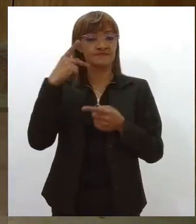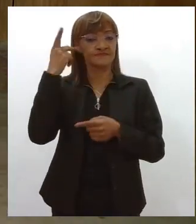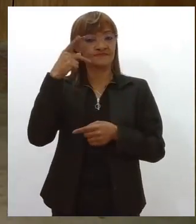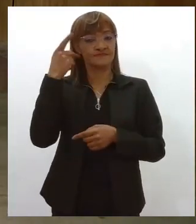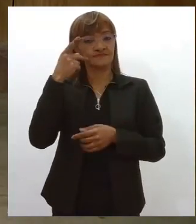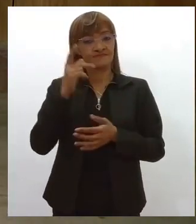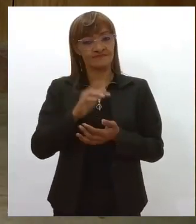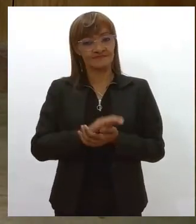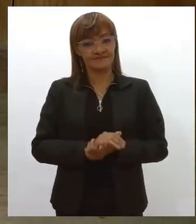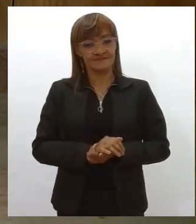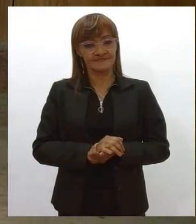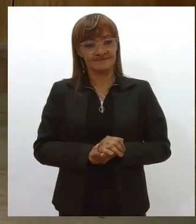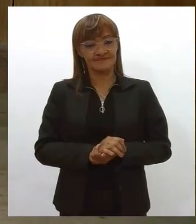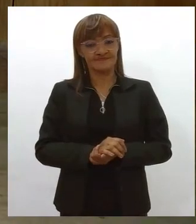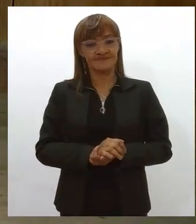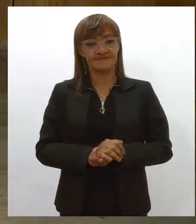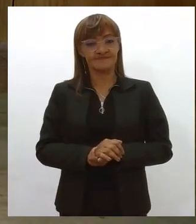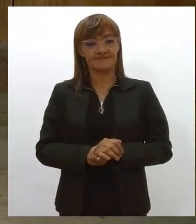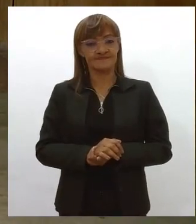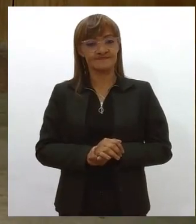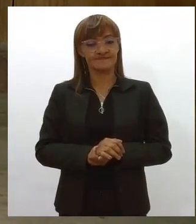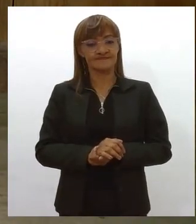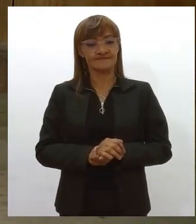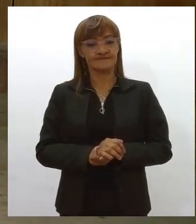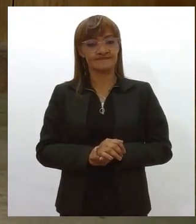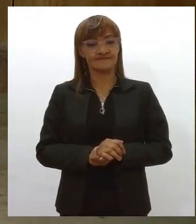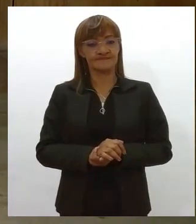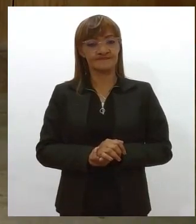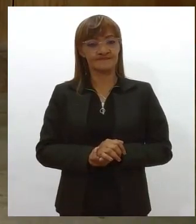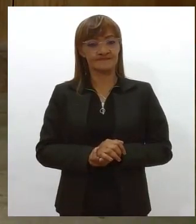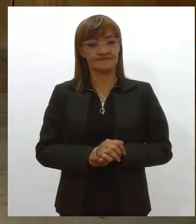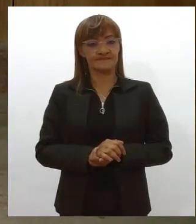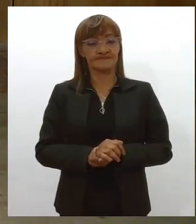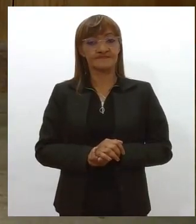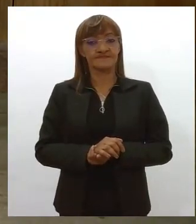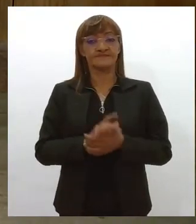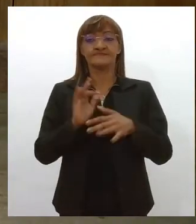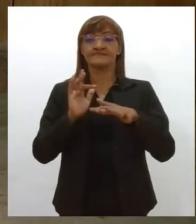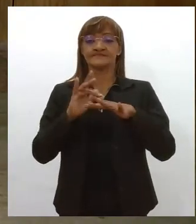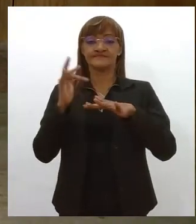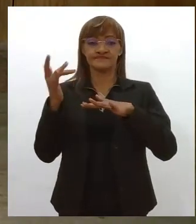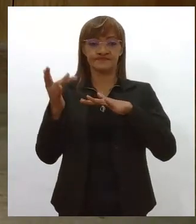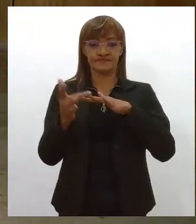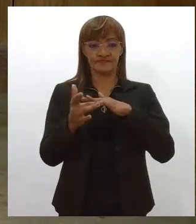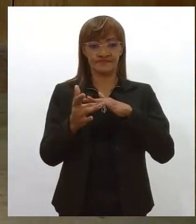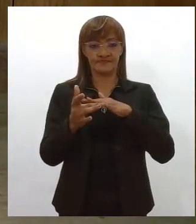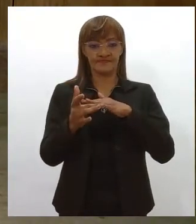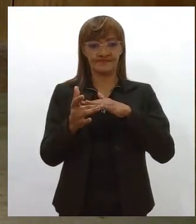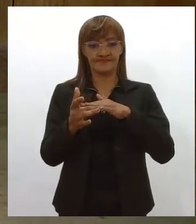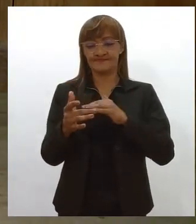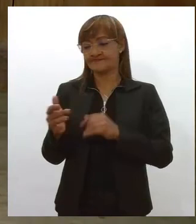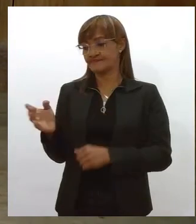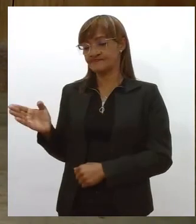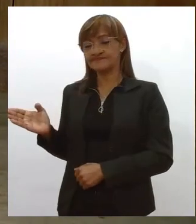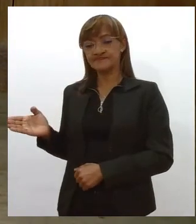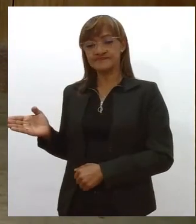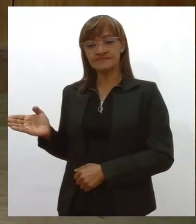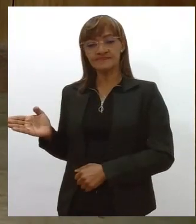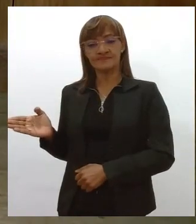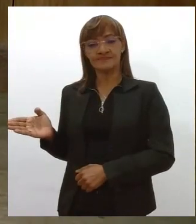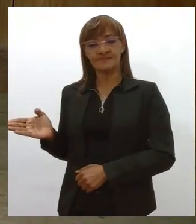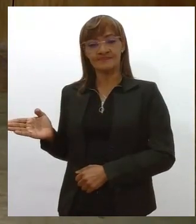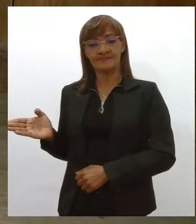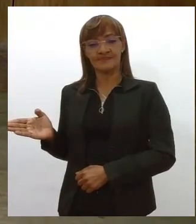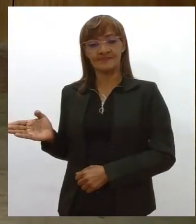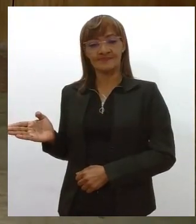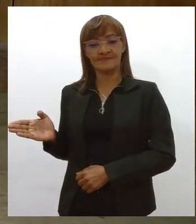frente, né? É verdade. Vamos lembrar das nossas redes sociais? Instagram, YouTube. Hoje aí,